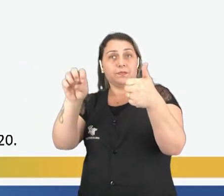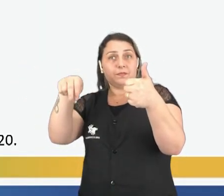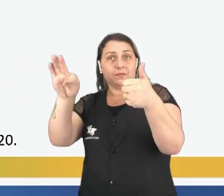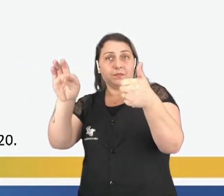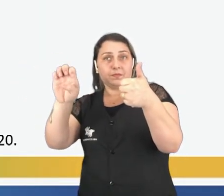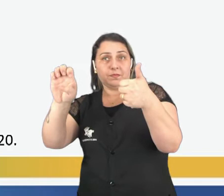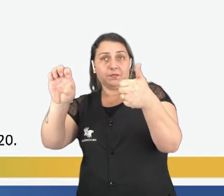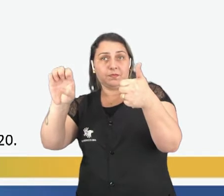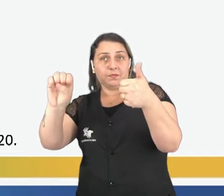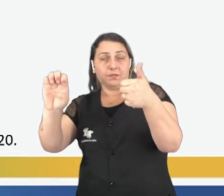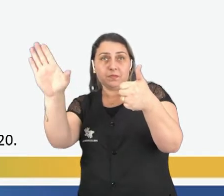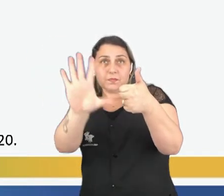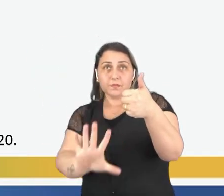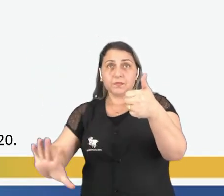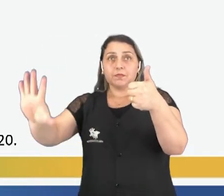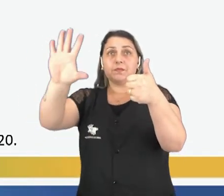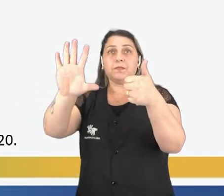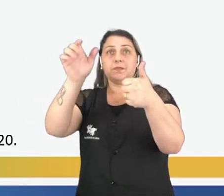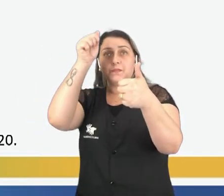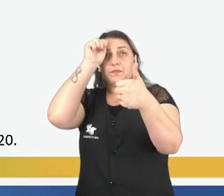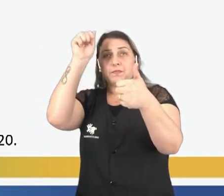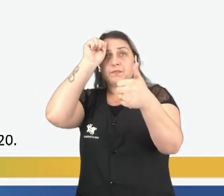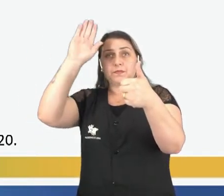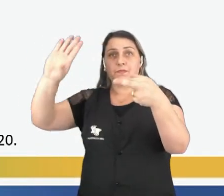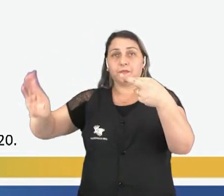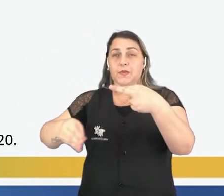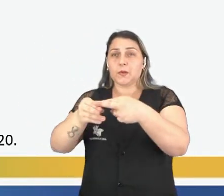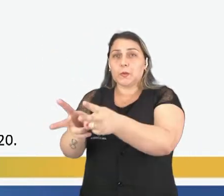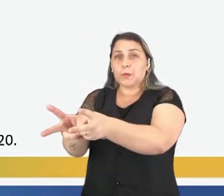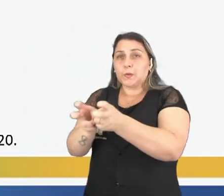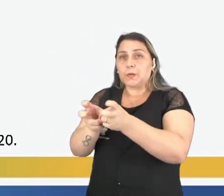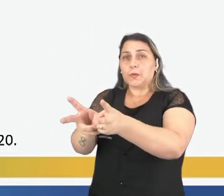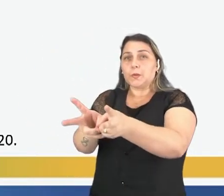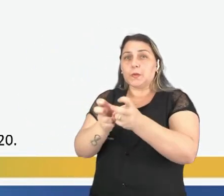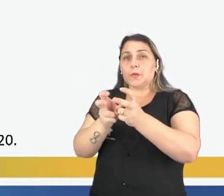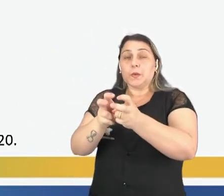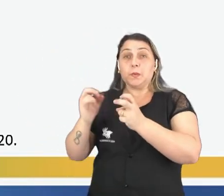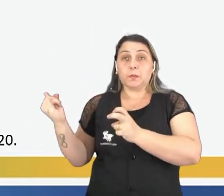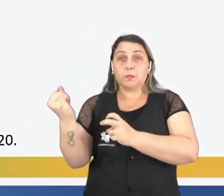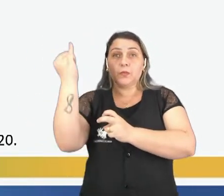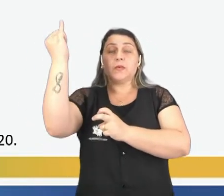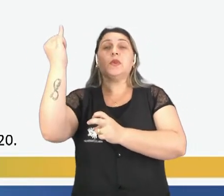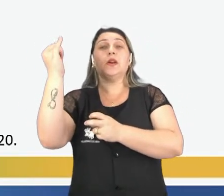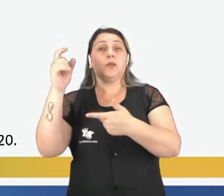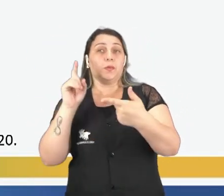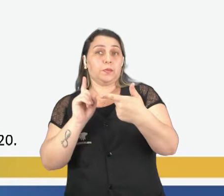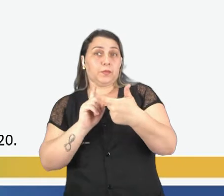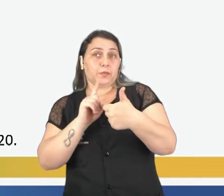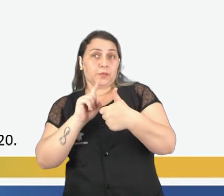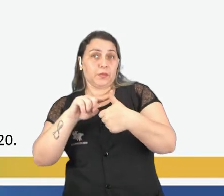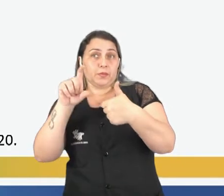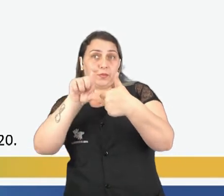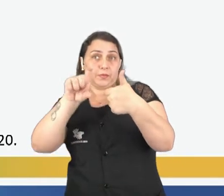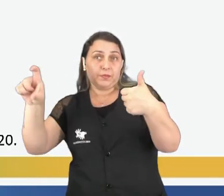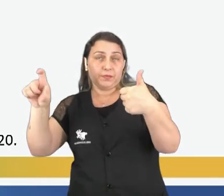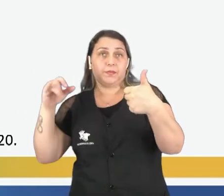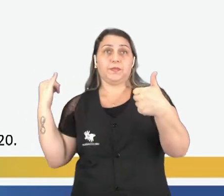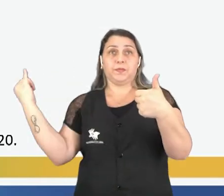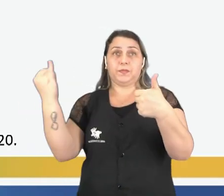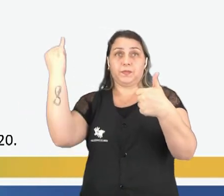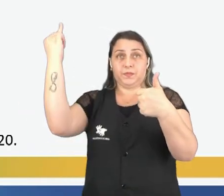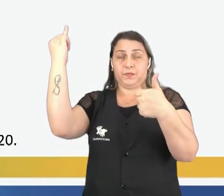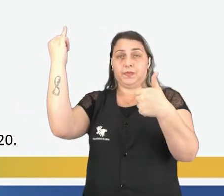síntese geral da obra. O resenhista, ele explora os pontos centrais daquela obra. Isso no primeiro parágrafo. É importante você